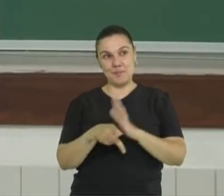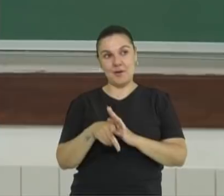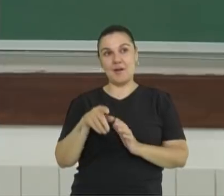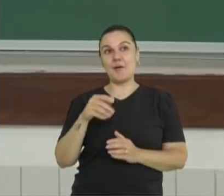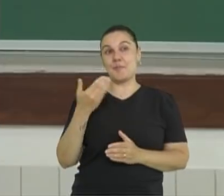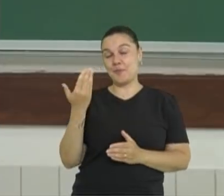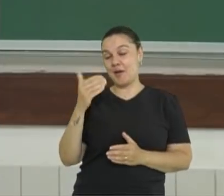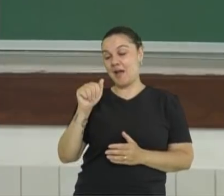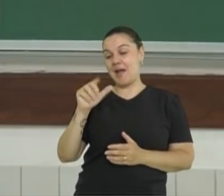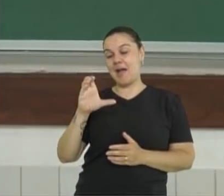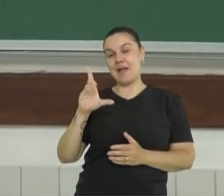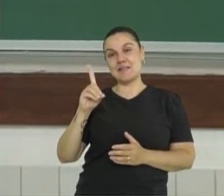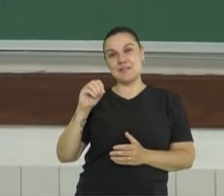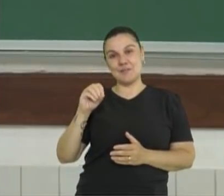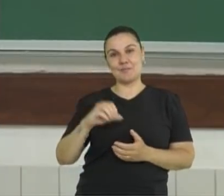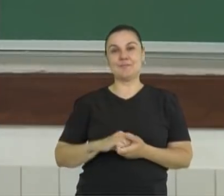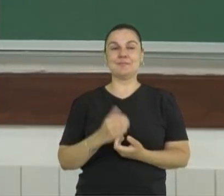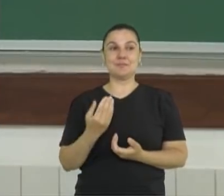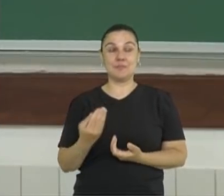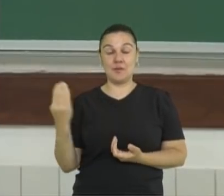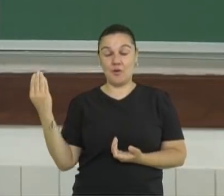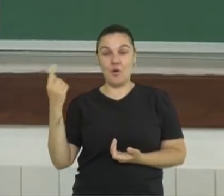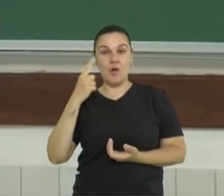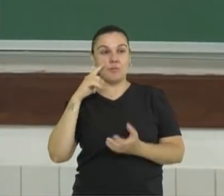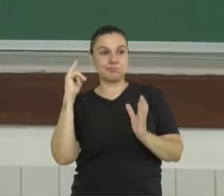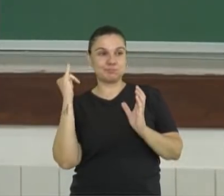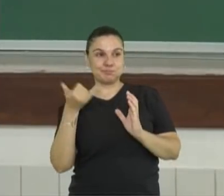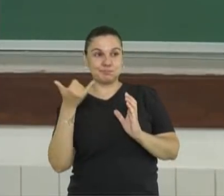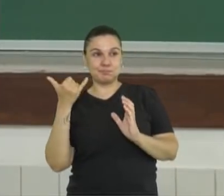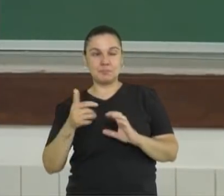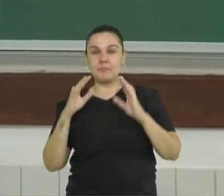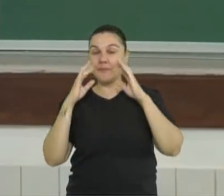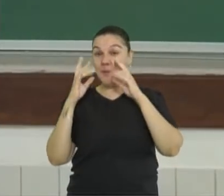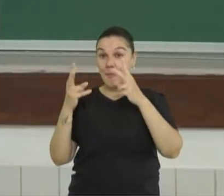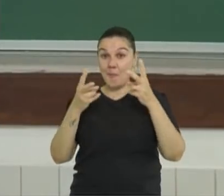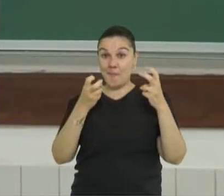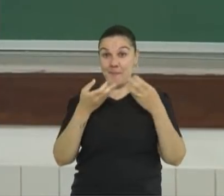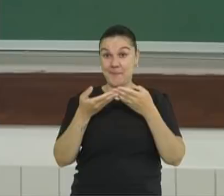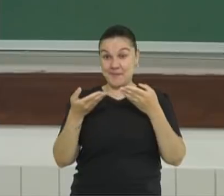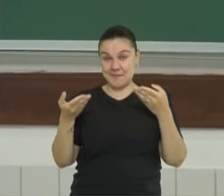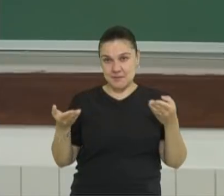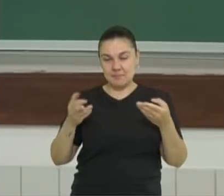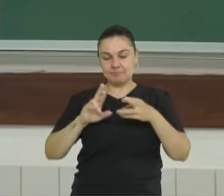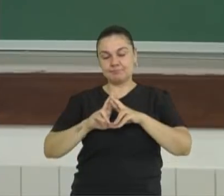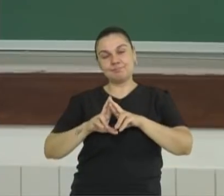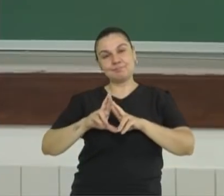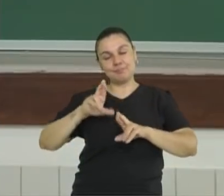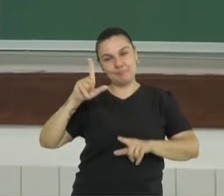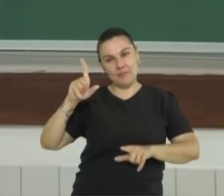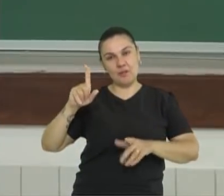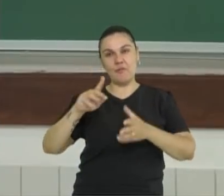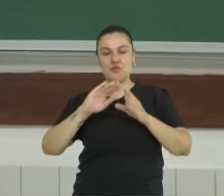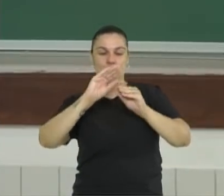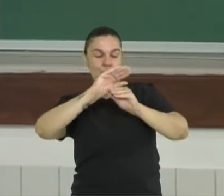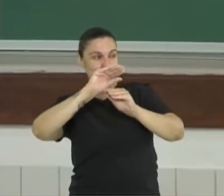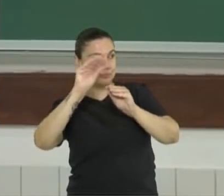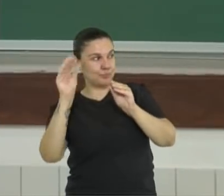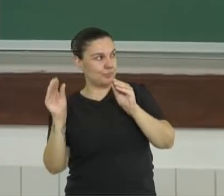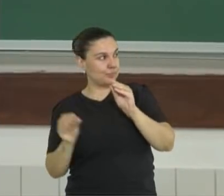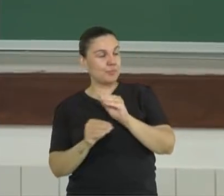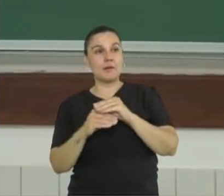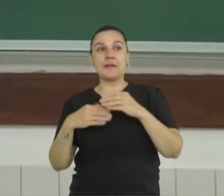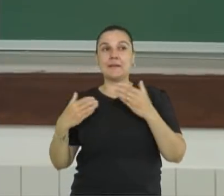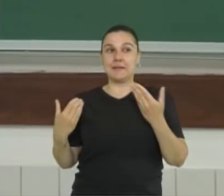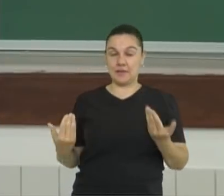ácido desoxirribonucleico. Olha quanta informação. Então percebam que, diferentemente da membrana nuclear da